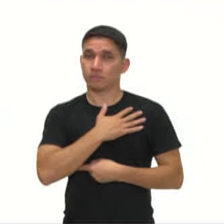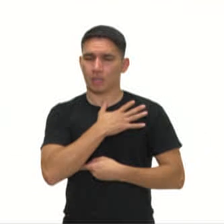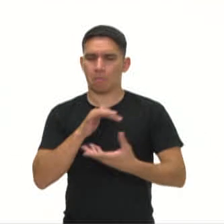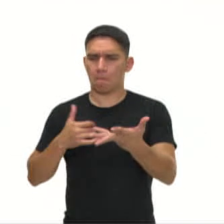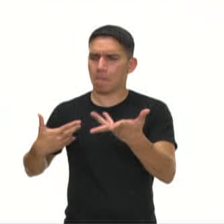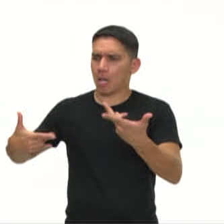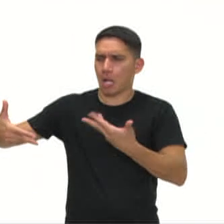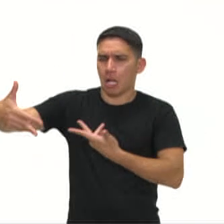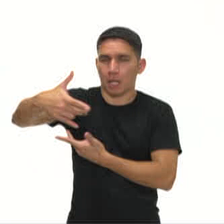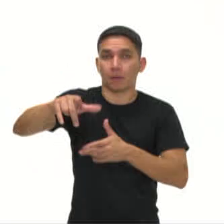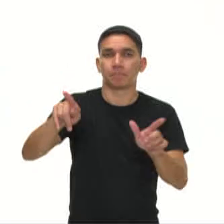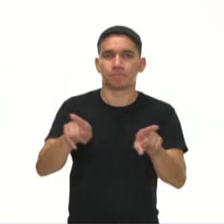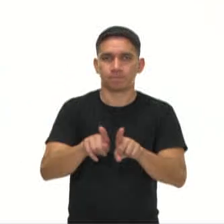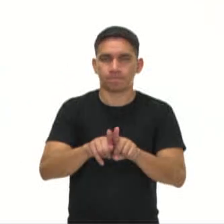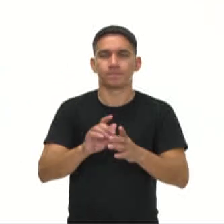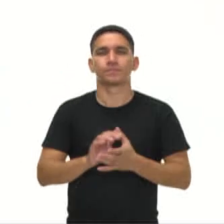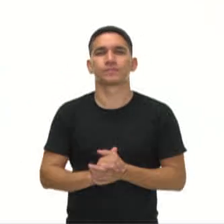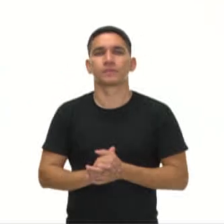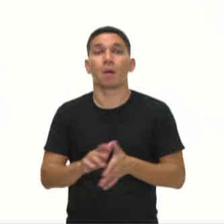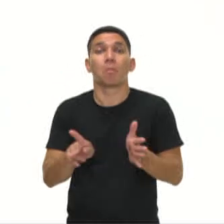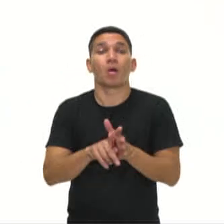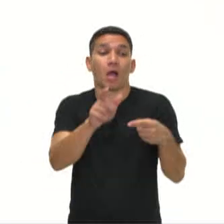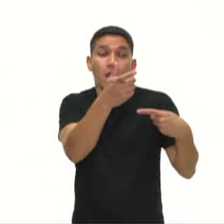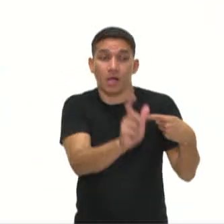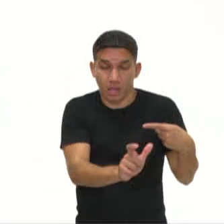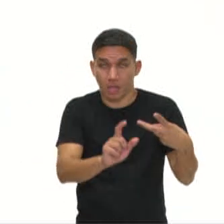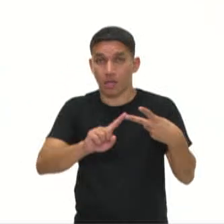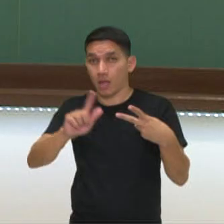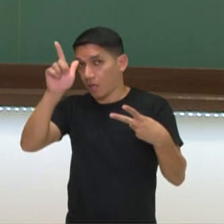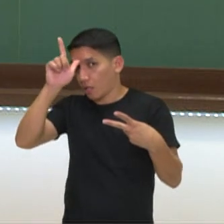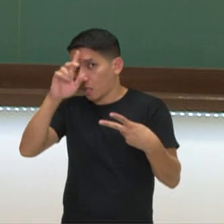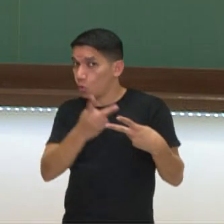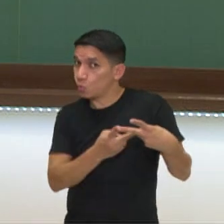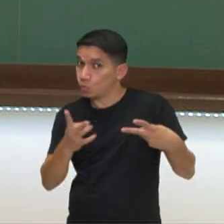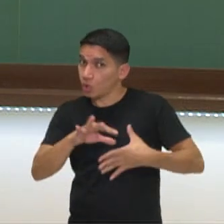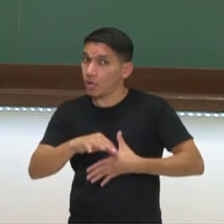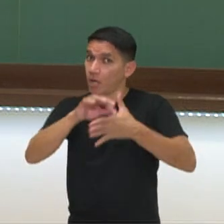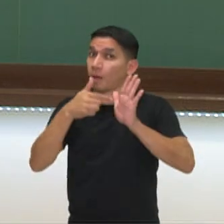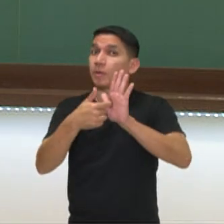redor. Tanto na Itália quanto na Alemanha, estes líderes se apresentavam como